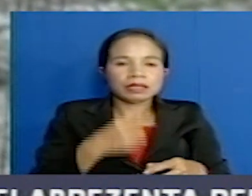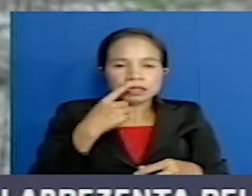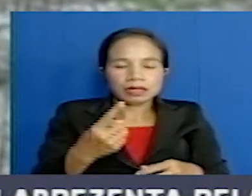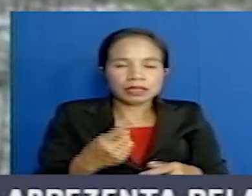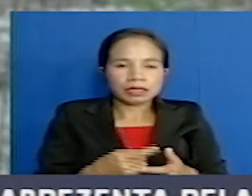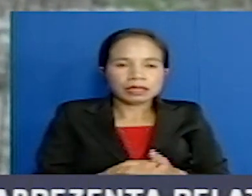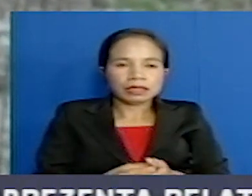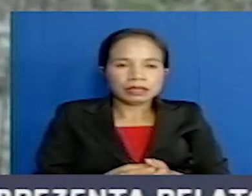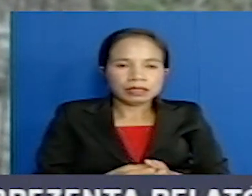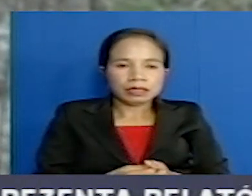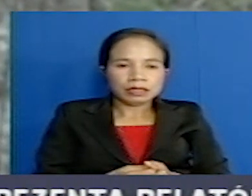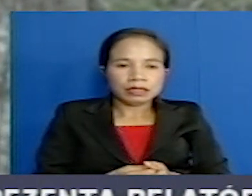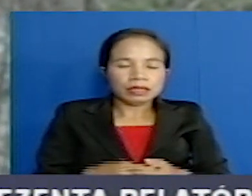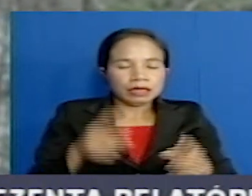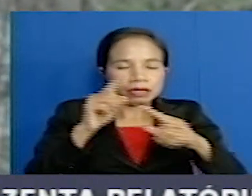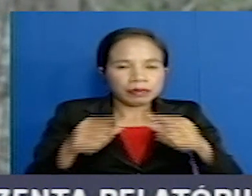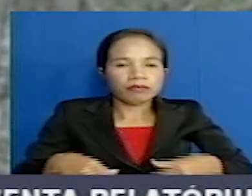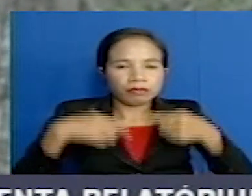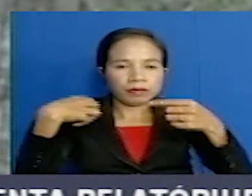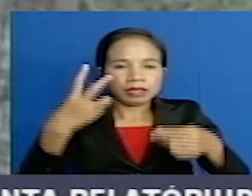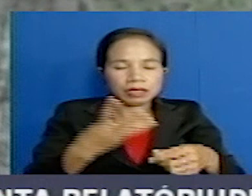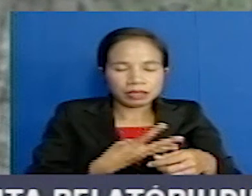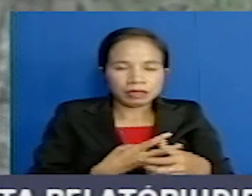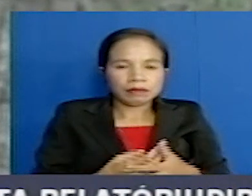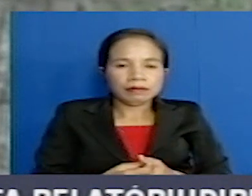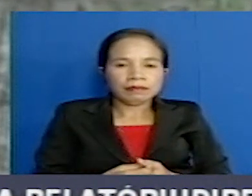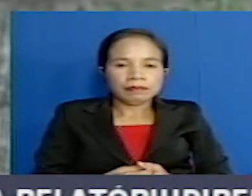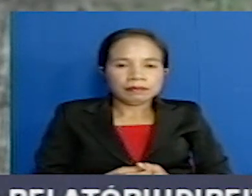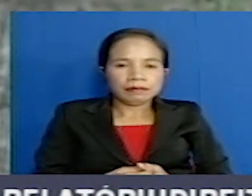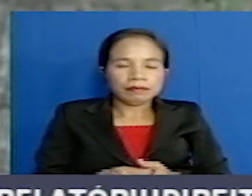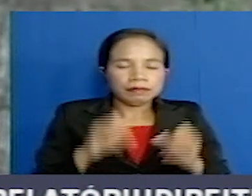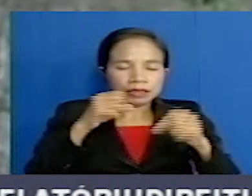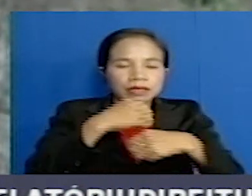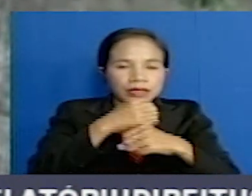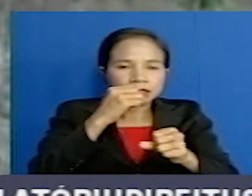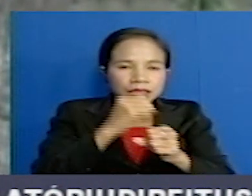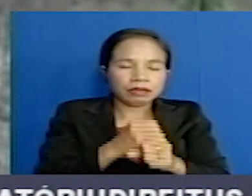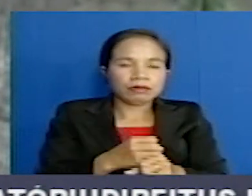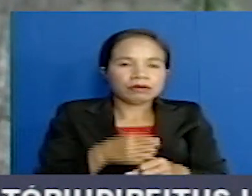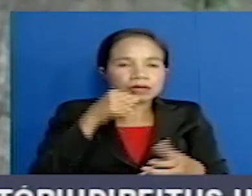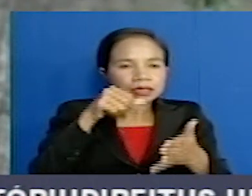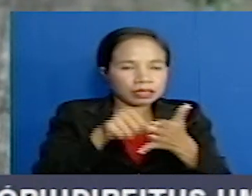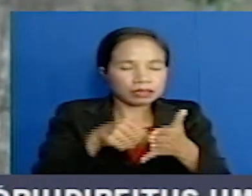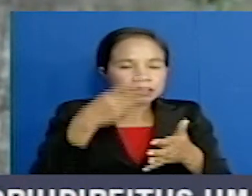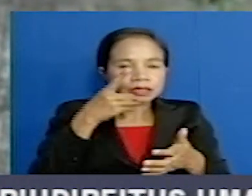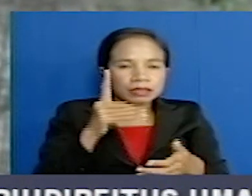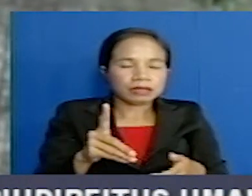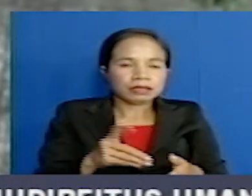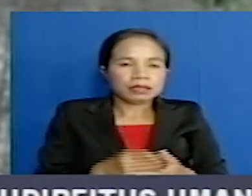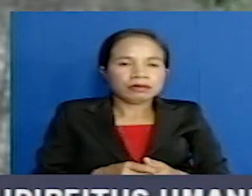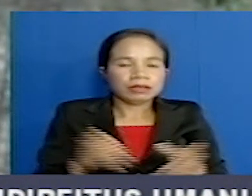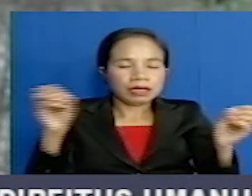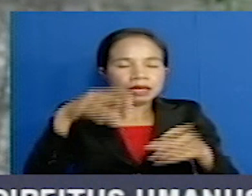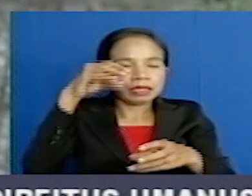nada, carta de despejo não é label para a mim. Mas a rua que a mim tem belo recurso. Pela lo reclamação. Ini la tama lógica e